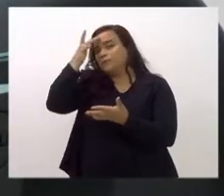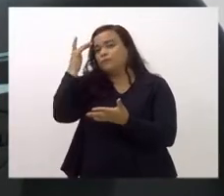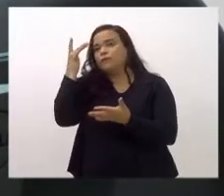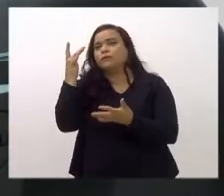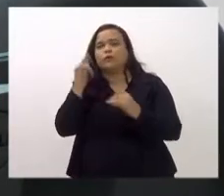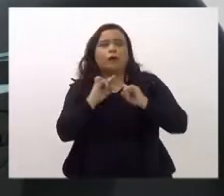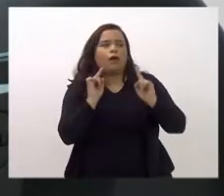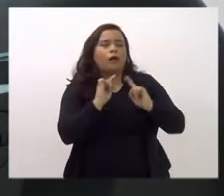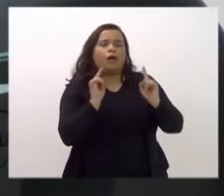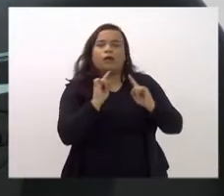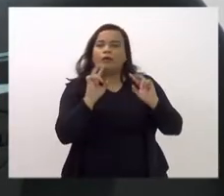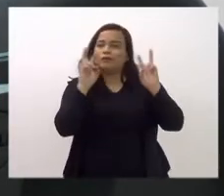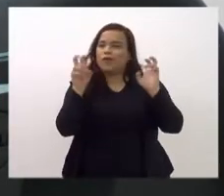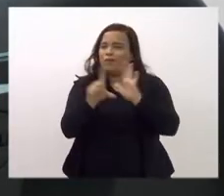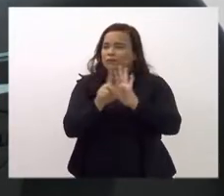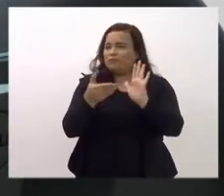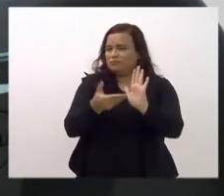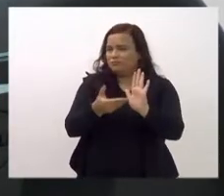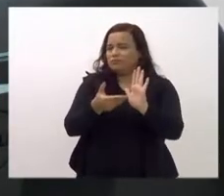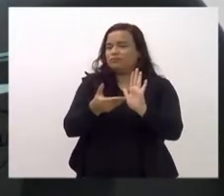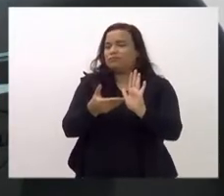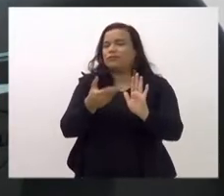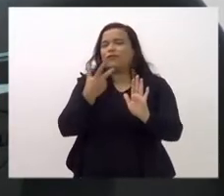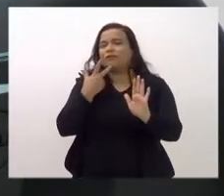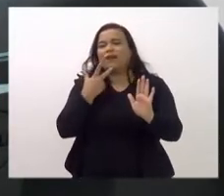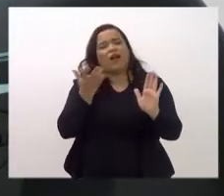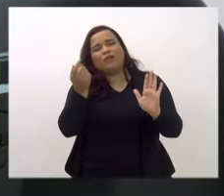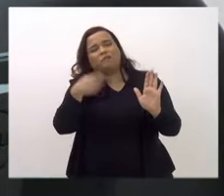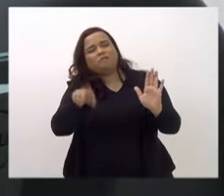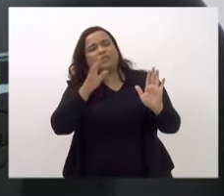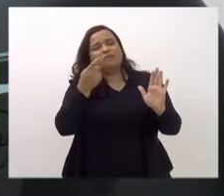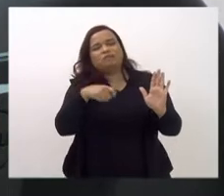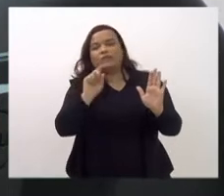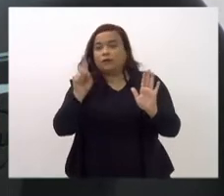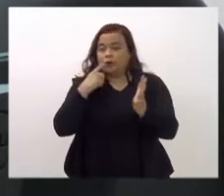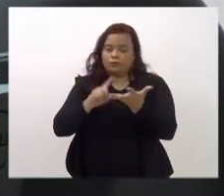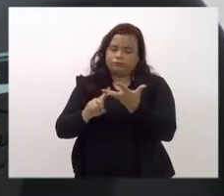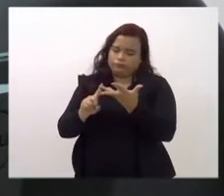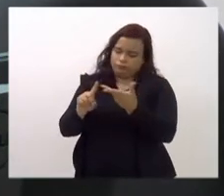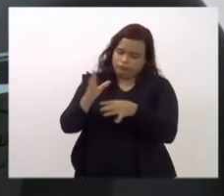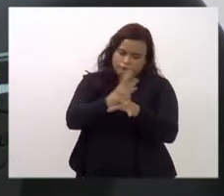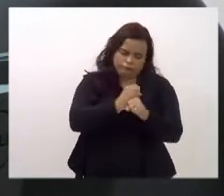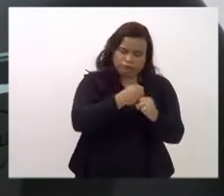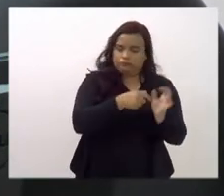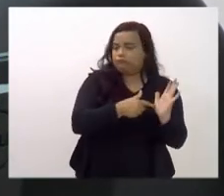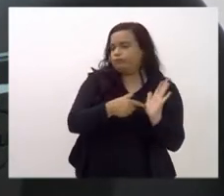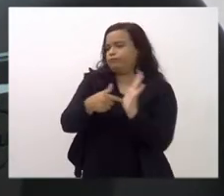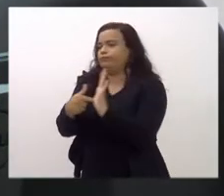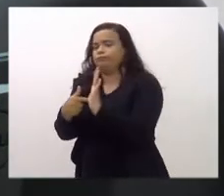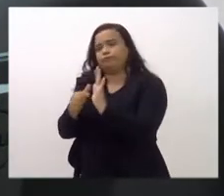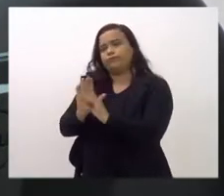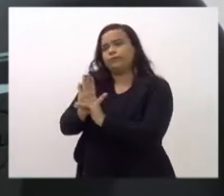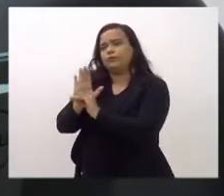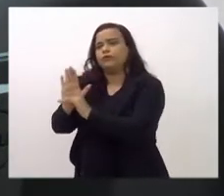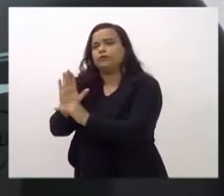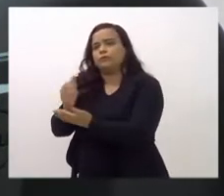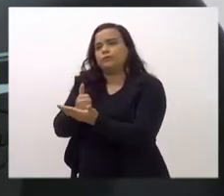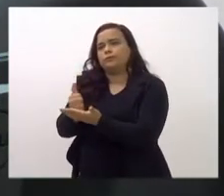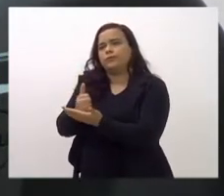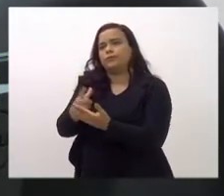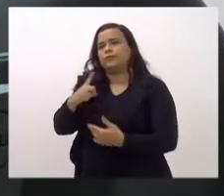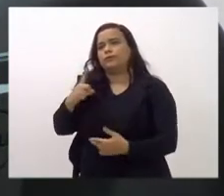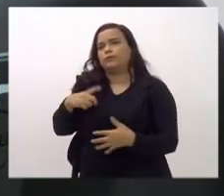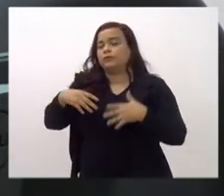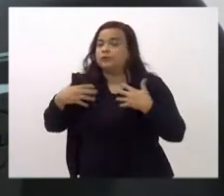a legalidade dessa legislação, para que a gente consolidasse um arcabouço legal ainda mais consistente. Então, quando